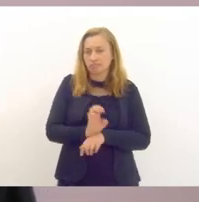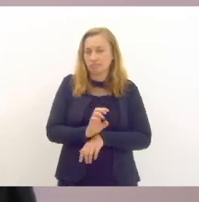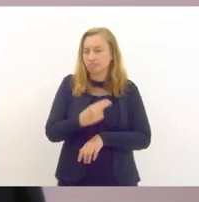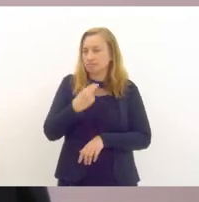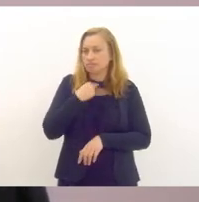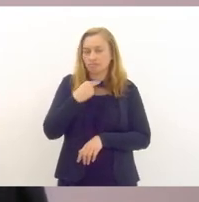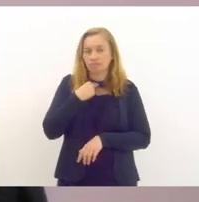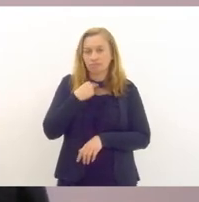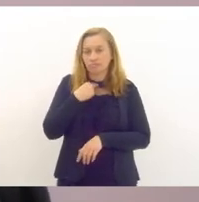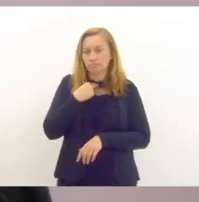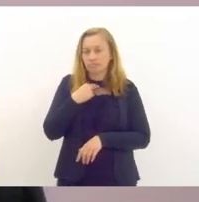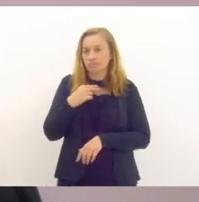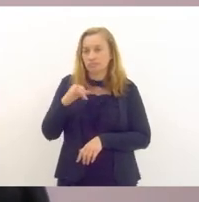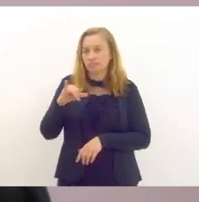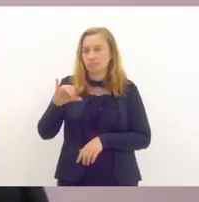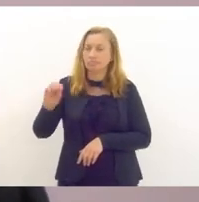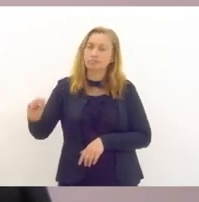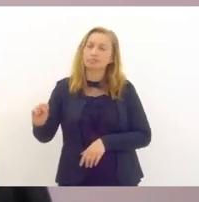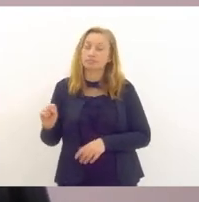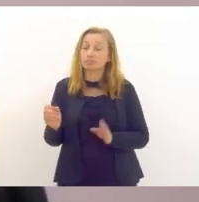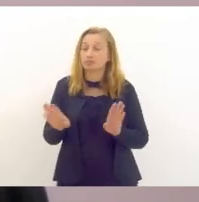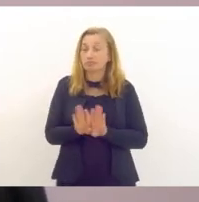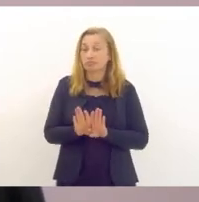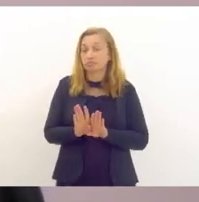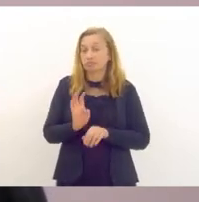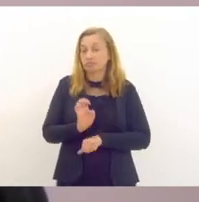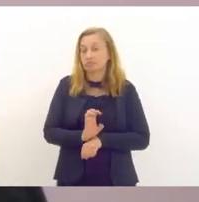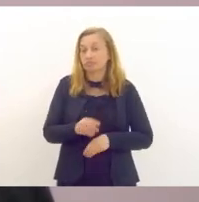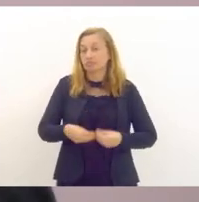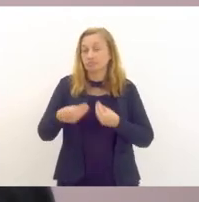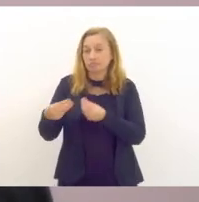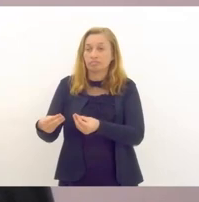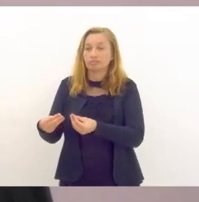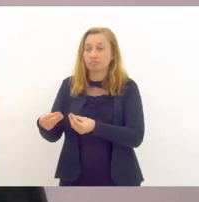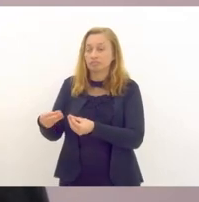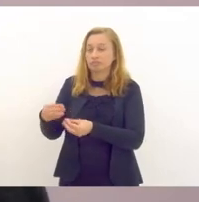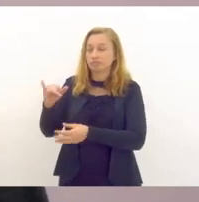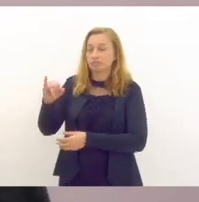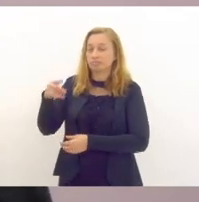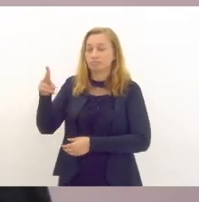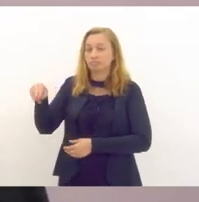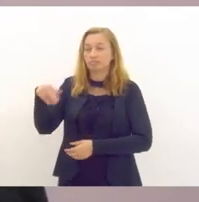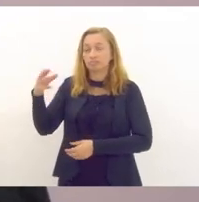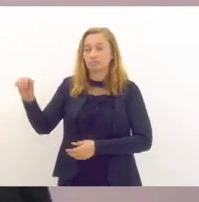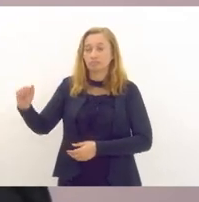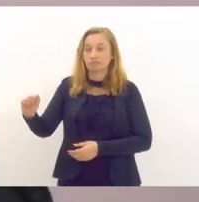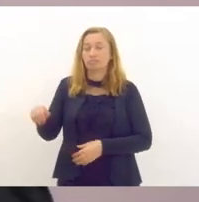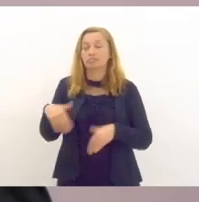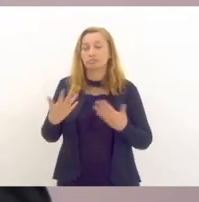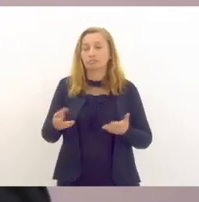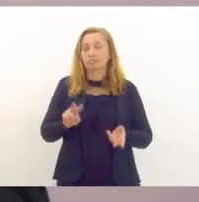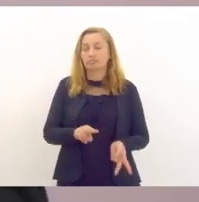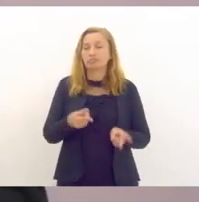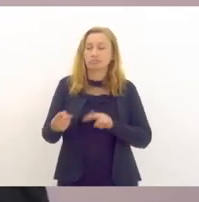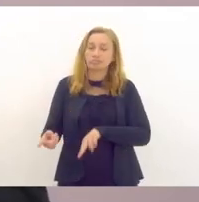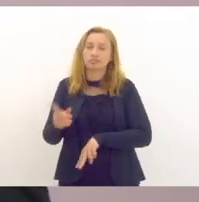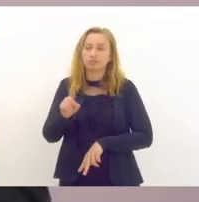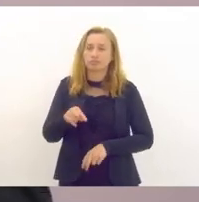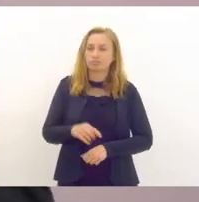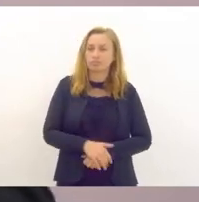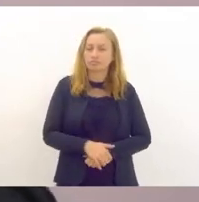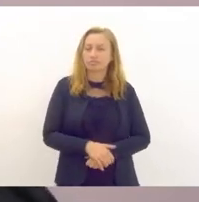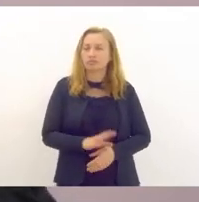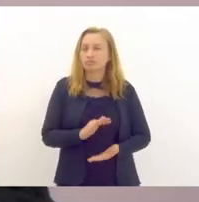sobre ICMS tem que fechar o estado entregar para a união então o encaminhamento que eu tô dando é